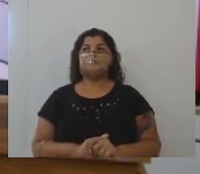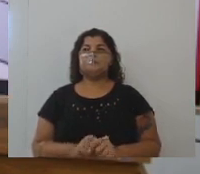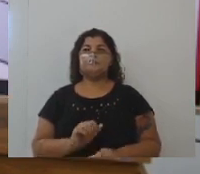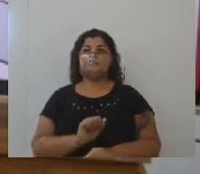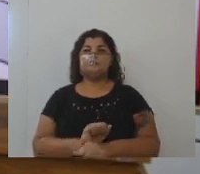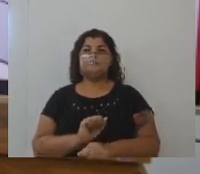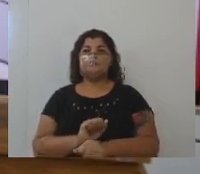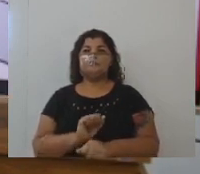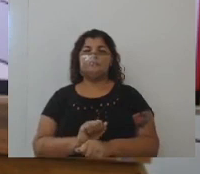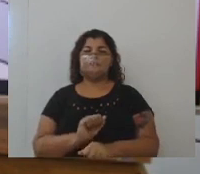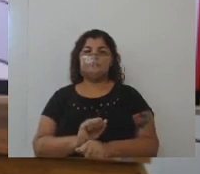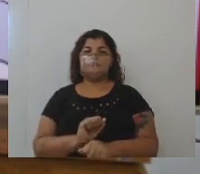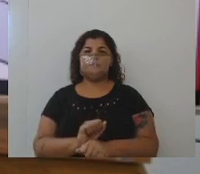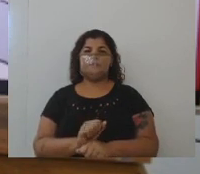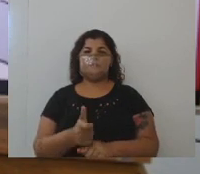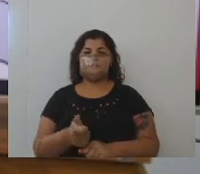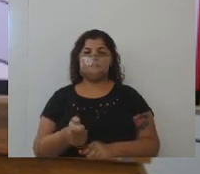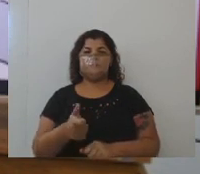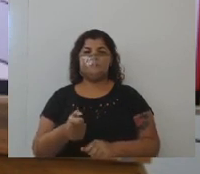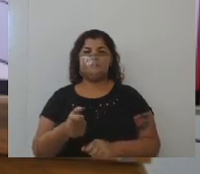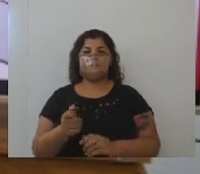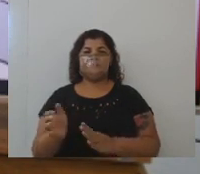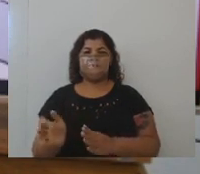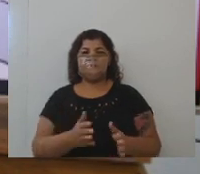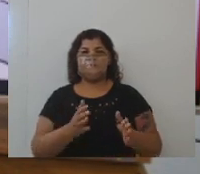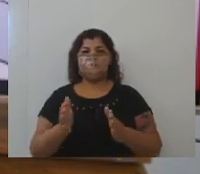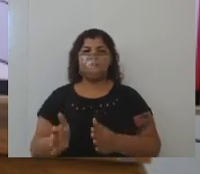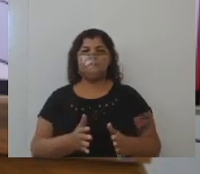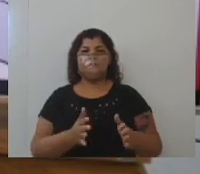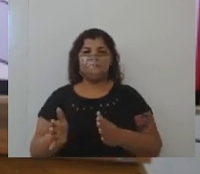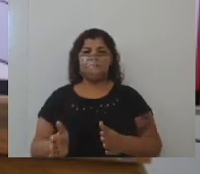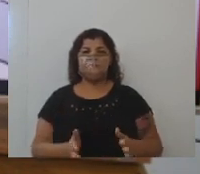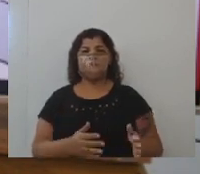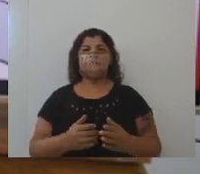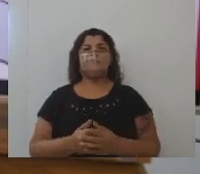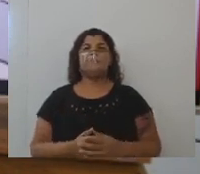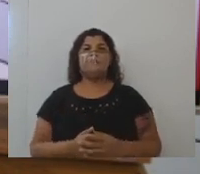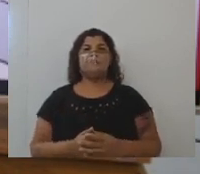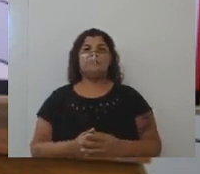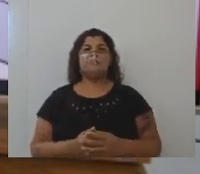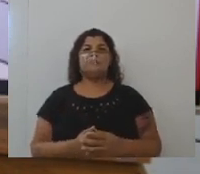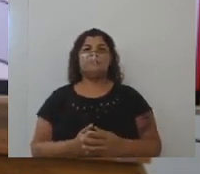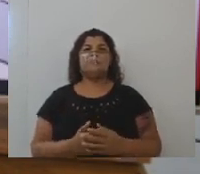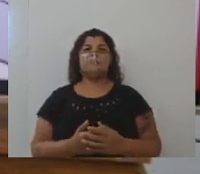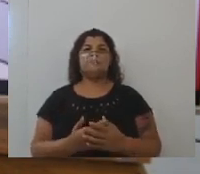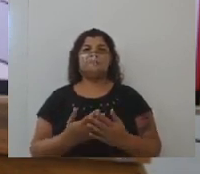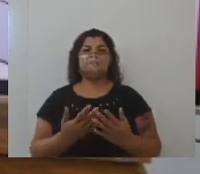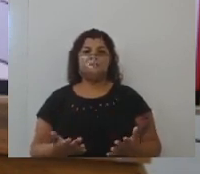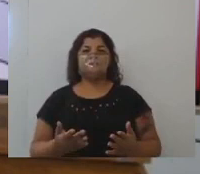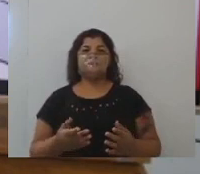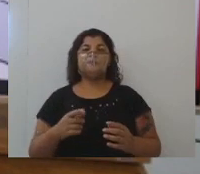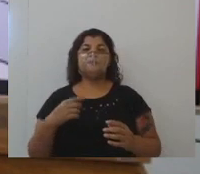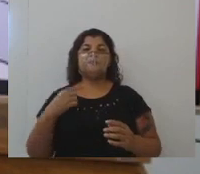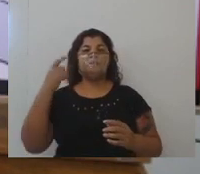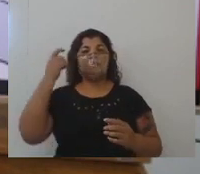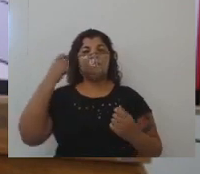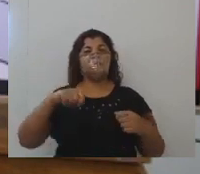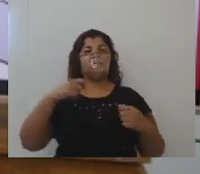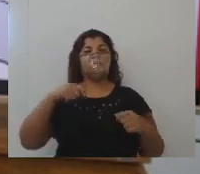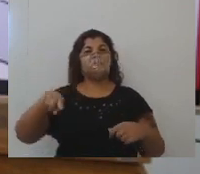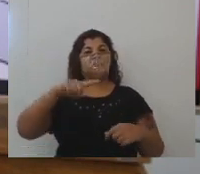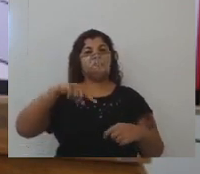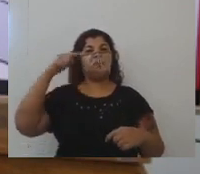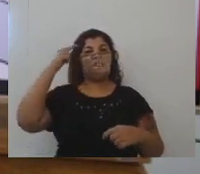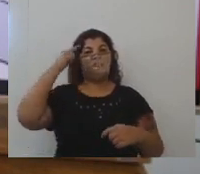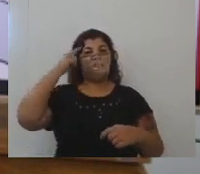A gente vai tentando passar aqui esse slide, certo? Mas aí eu queria fazer uma reflexão.